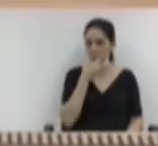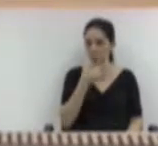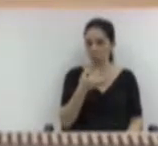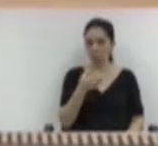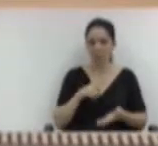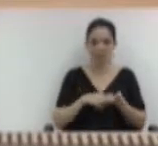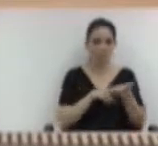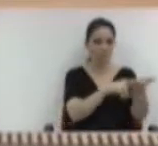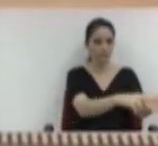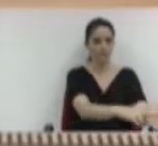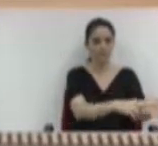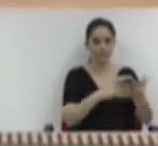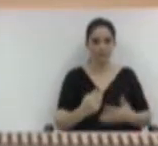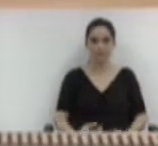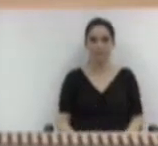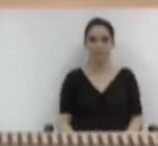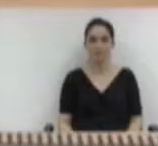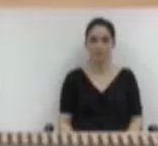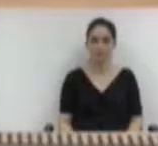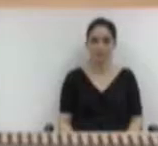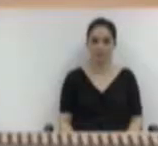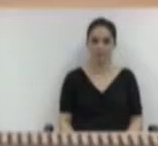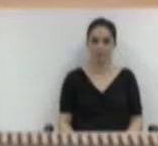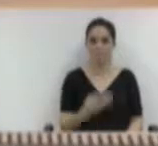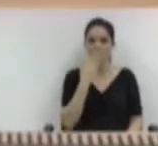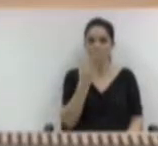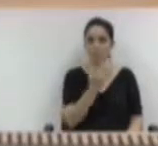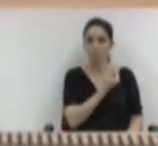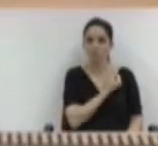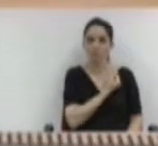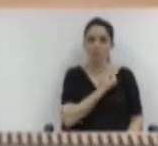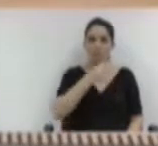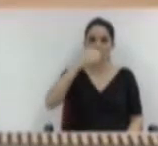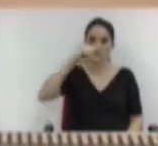quem queira, encaminhe-se ao Poder Executivo. Requerimento